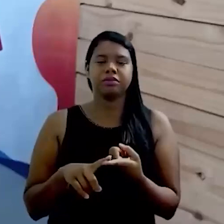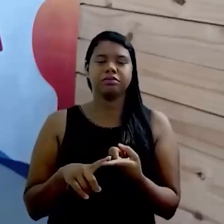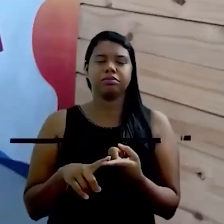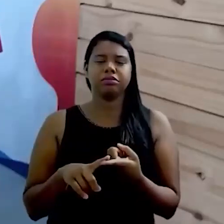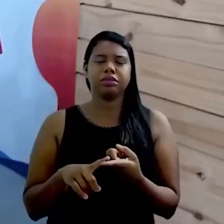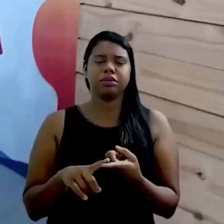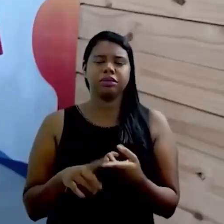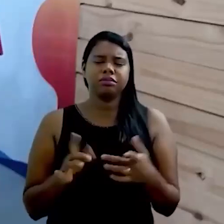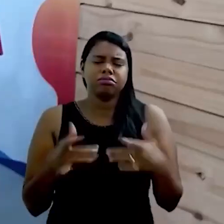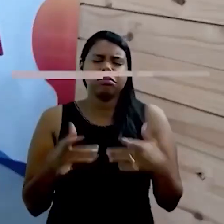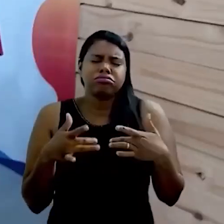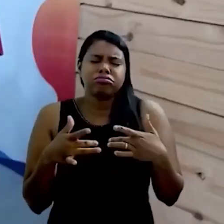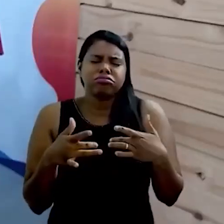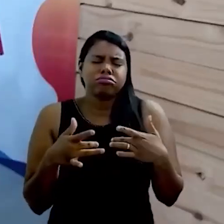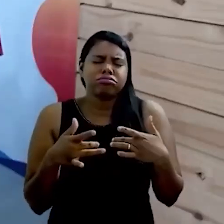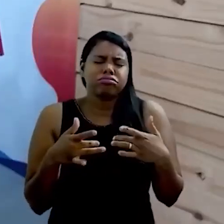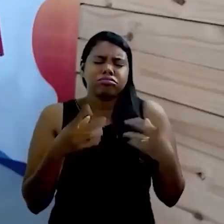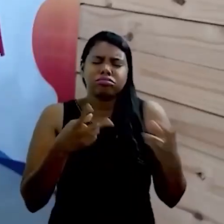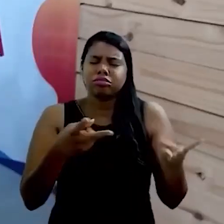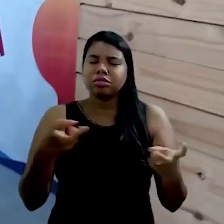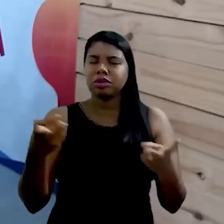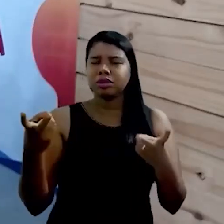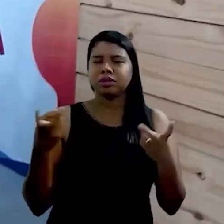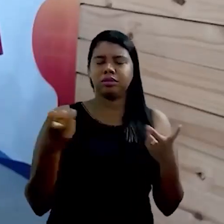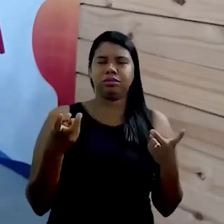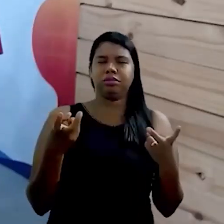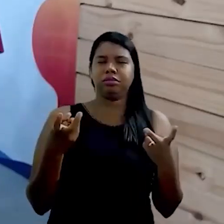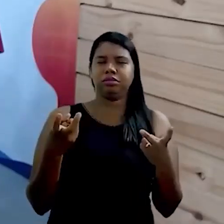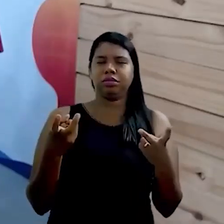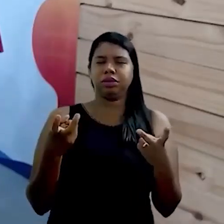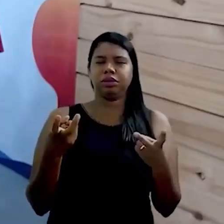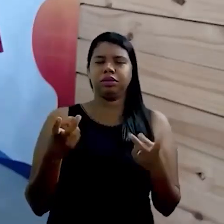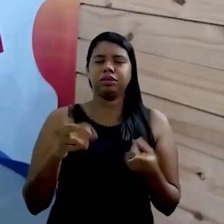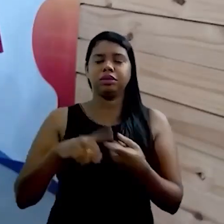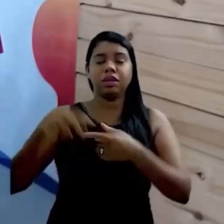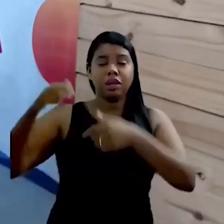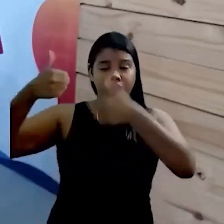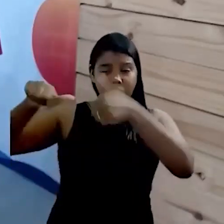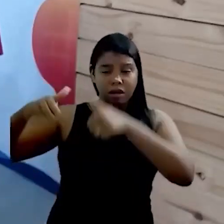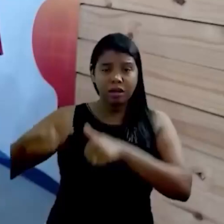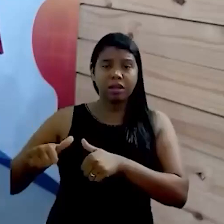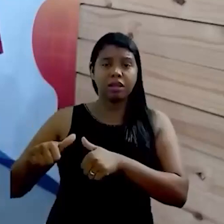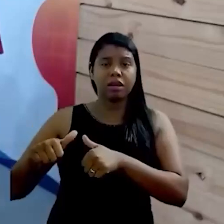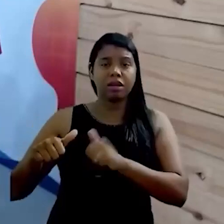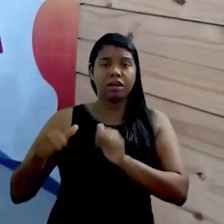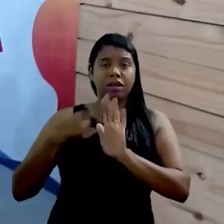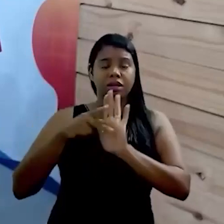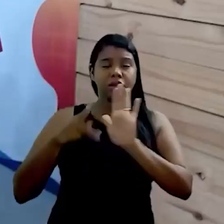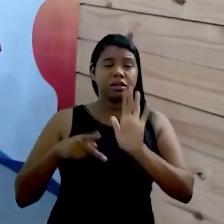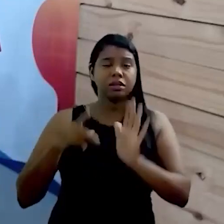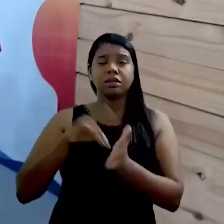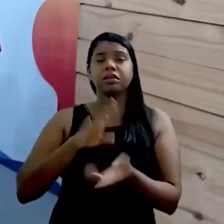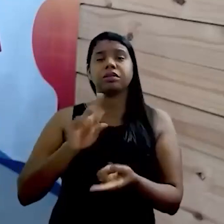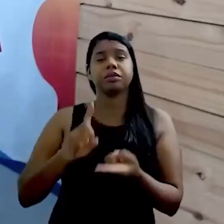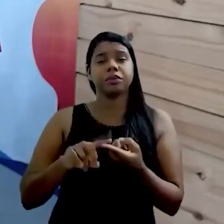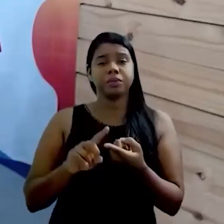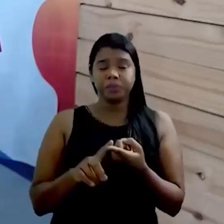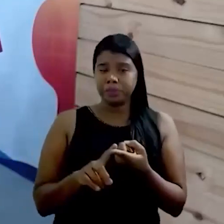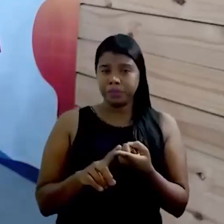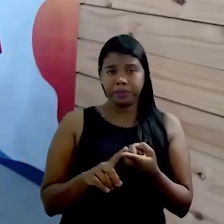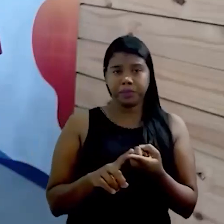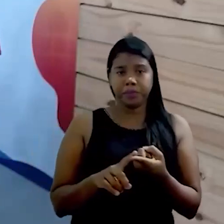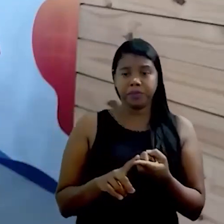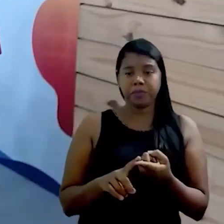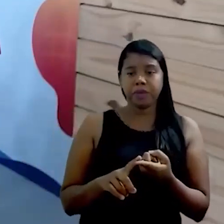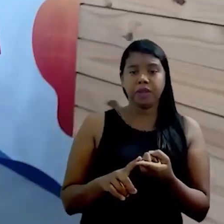de perceber esse ambiente ao que ele está e fazer a sua análise, porque o consultor, ele não vai atuar numa coisa específica.